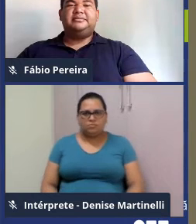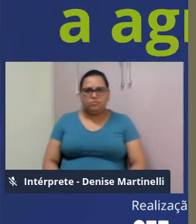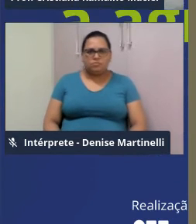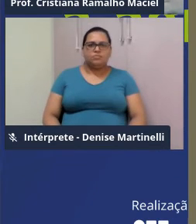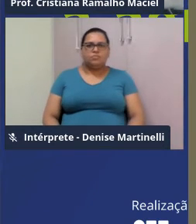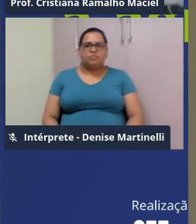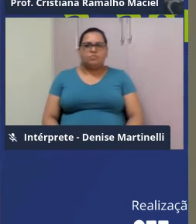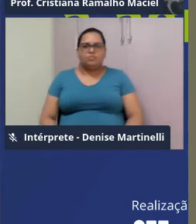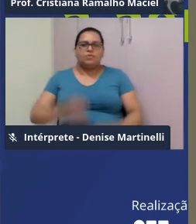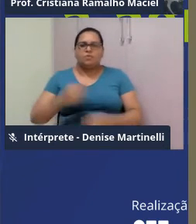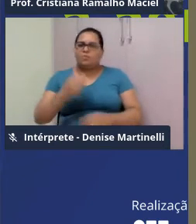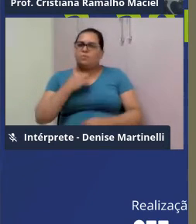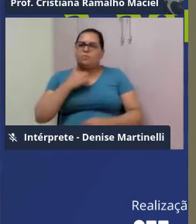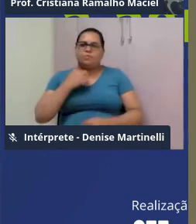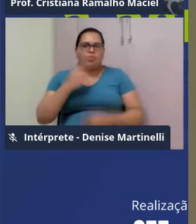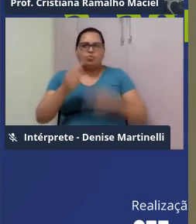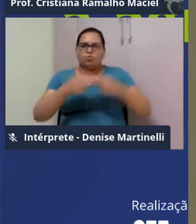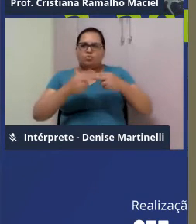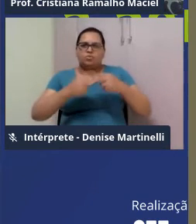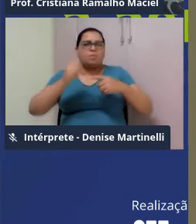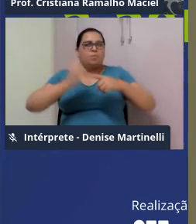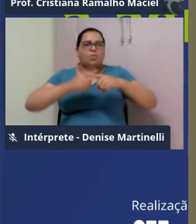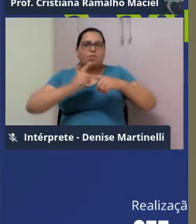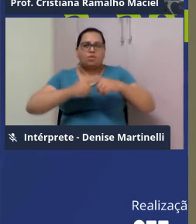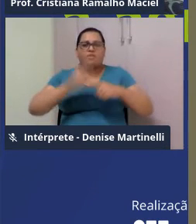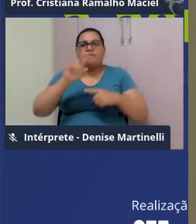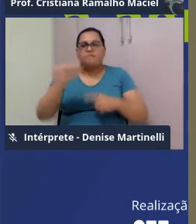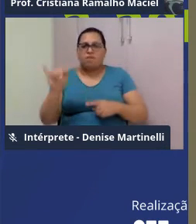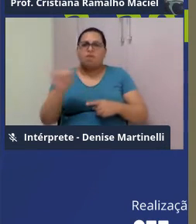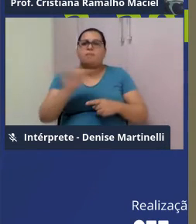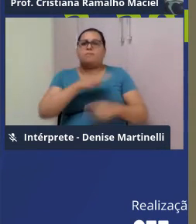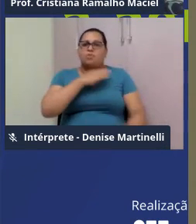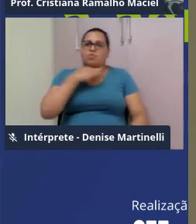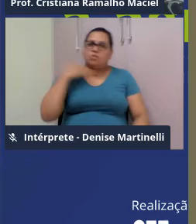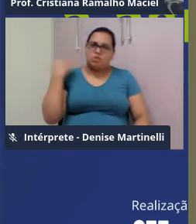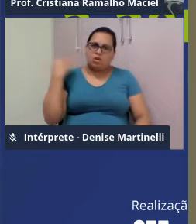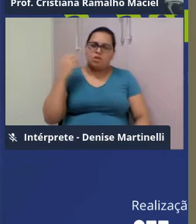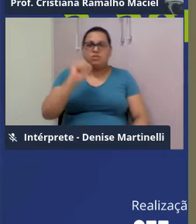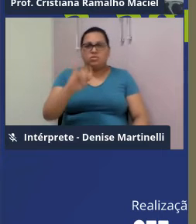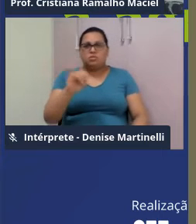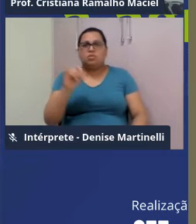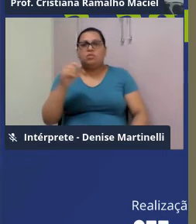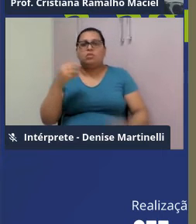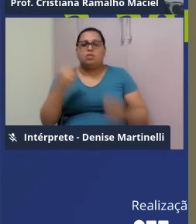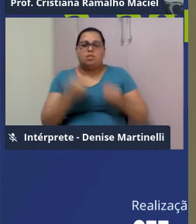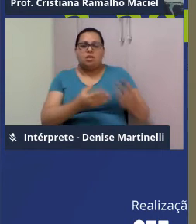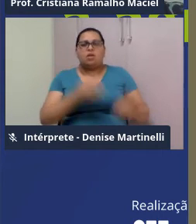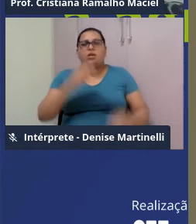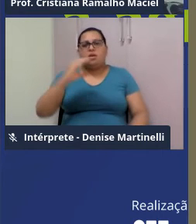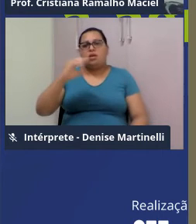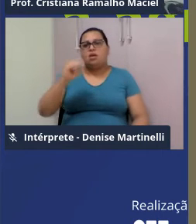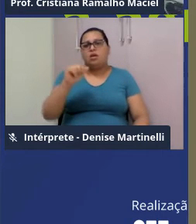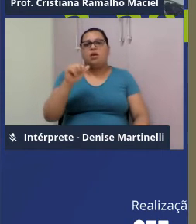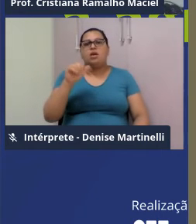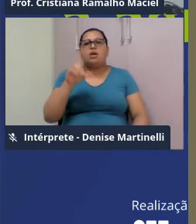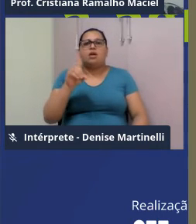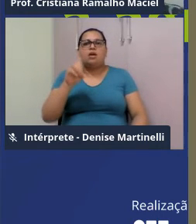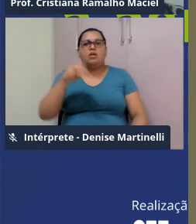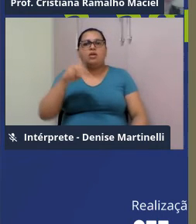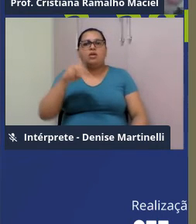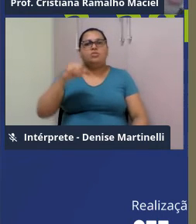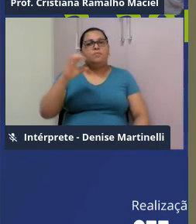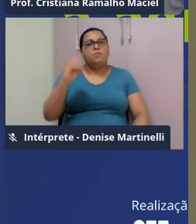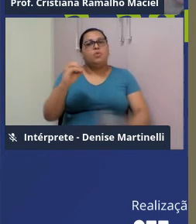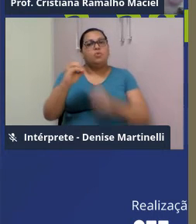vai morrer numa dose enorme. Se eu tiver uma grande mortalidade, o cádmio pode ser o vilão daquela